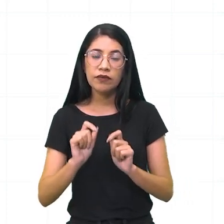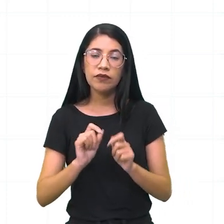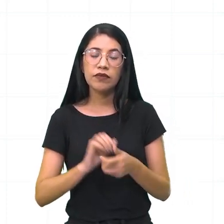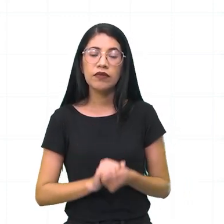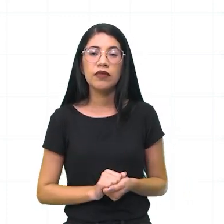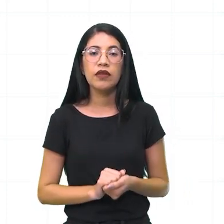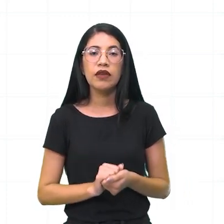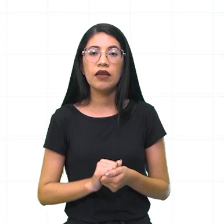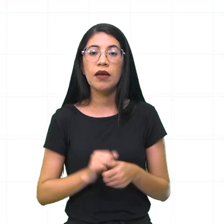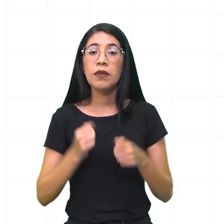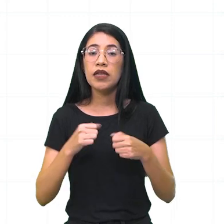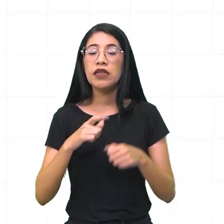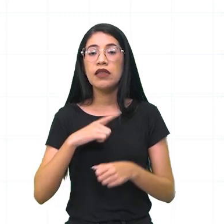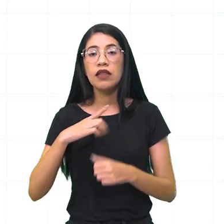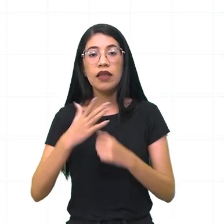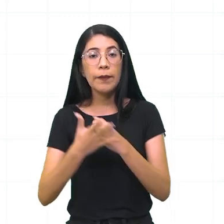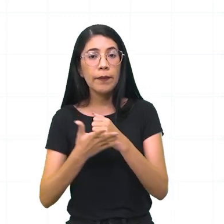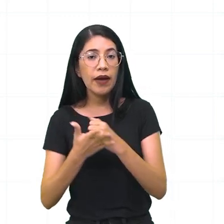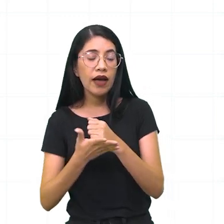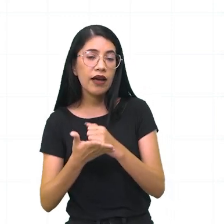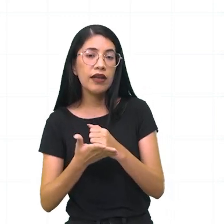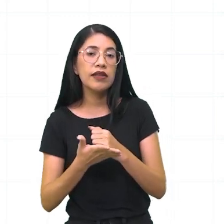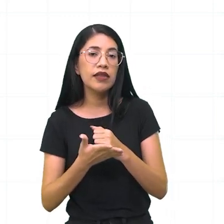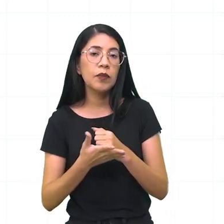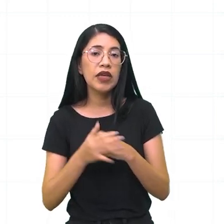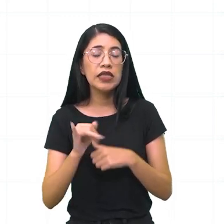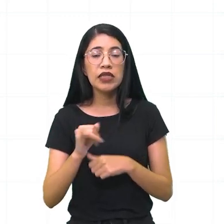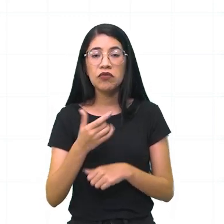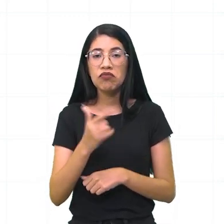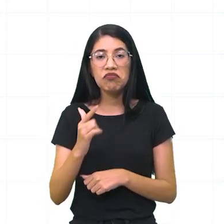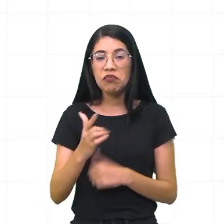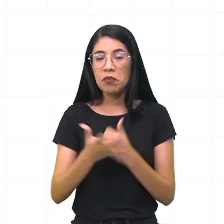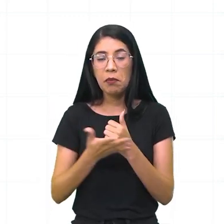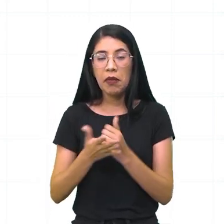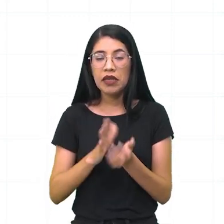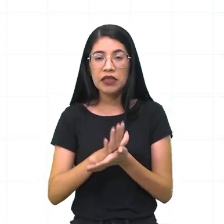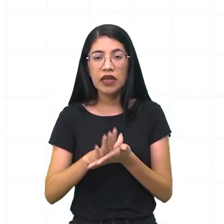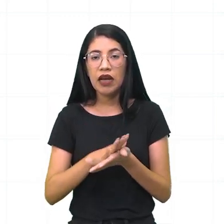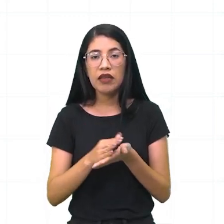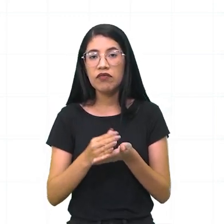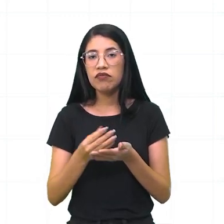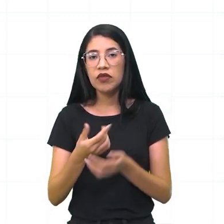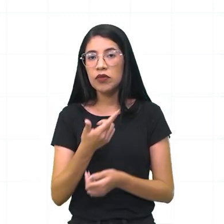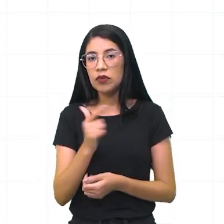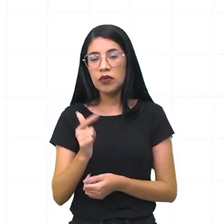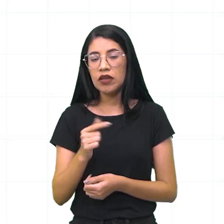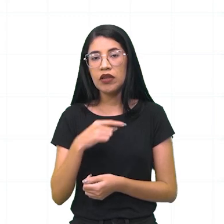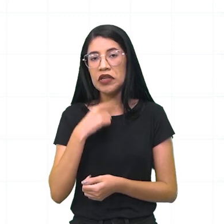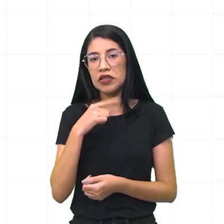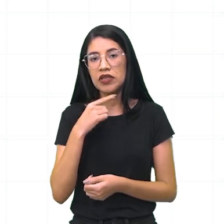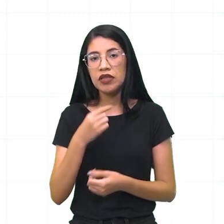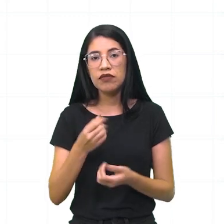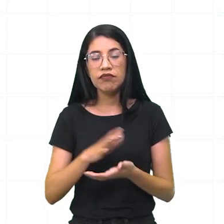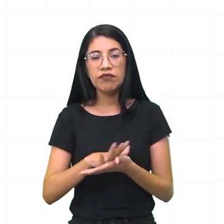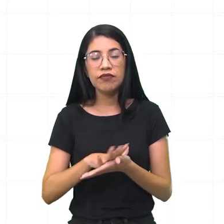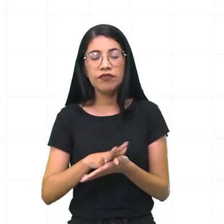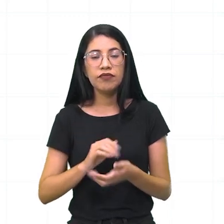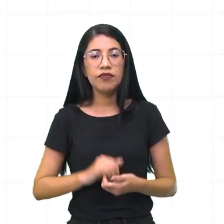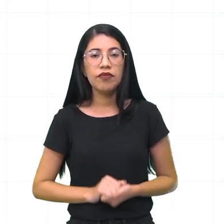ser consistentes, porque se for raso, né, vai cair por terra ali tudo que você trouxe de